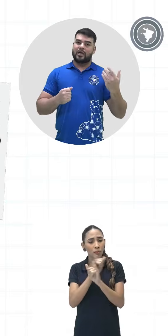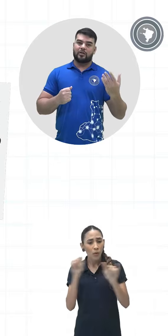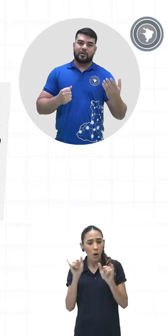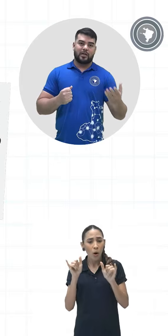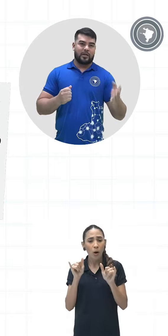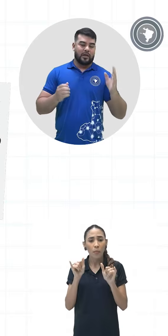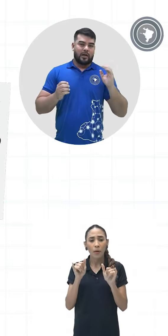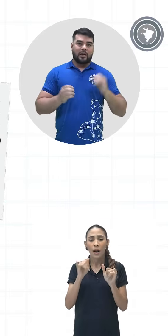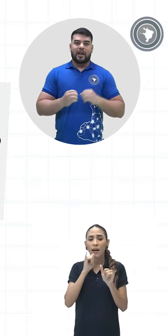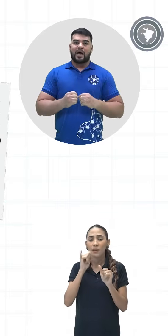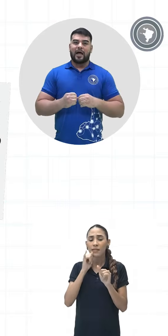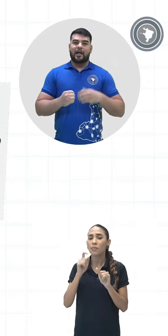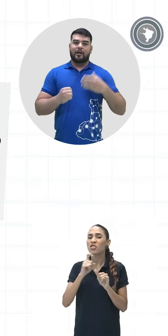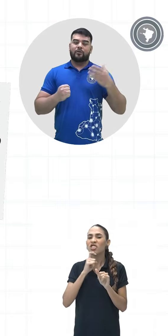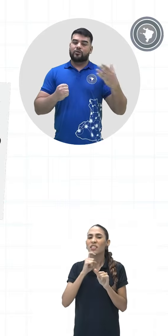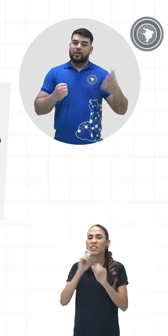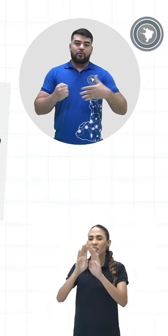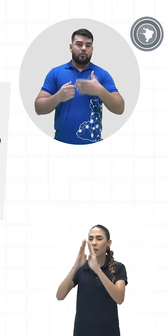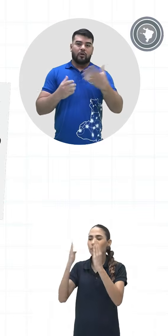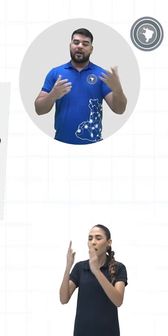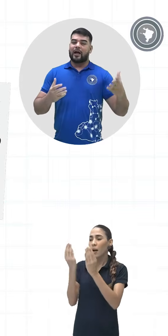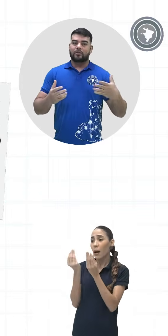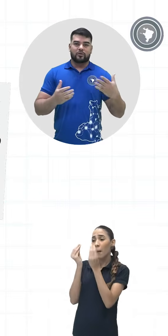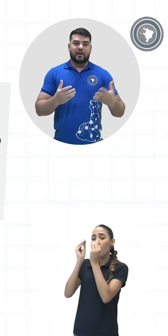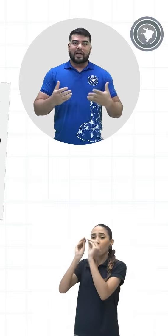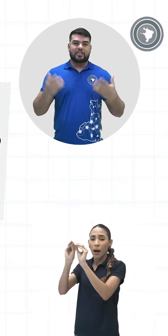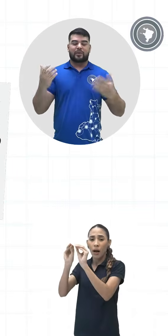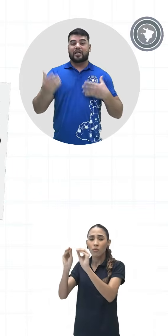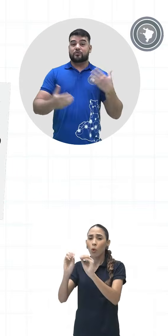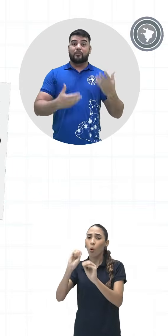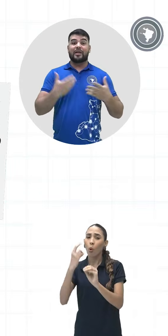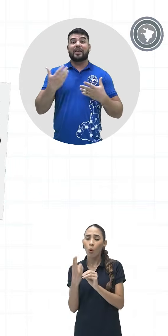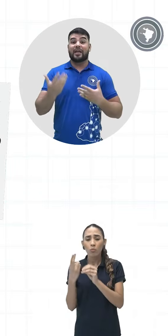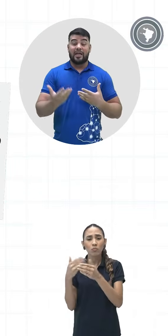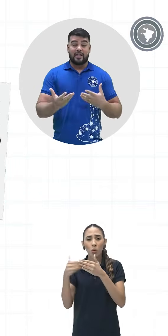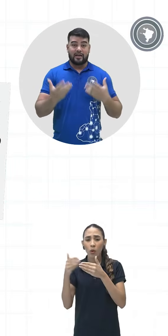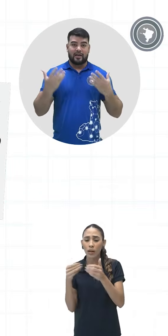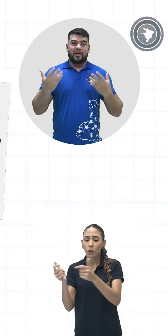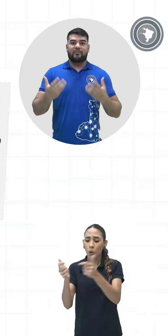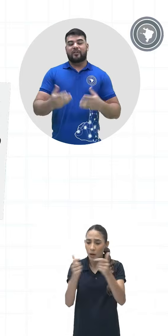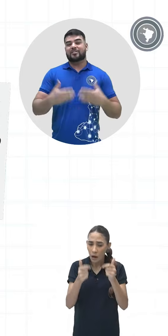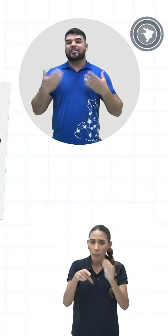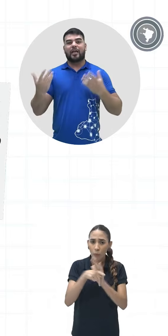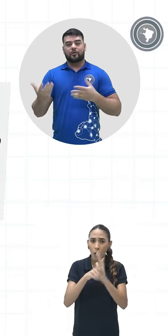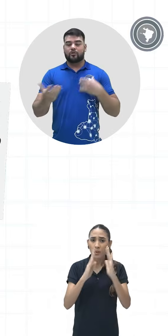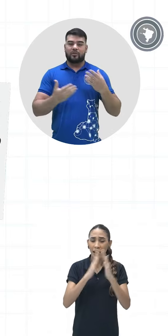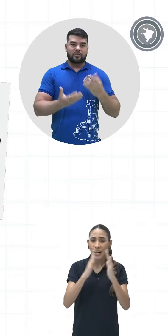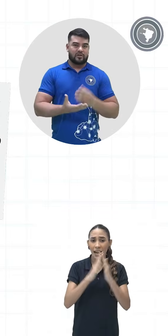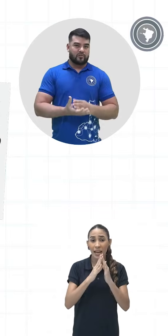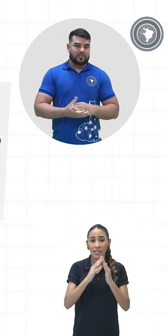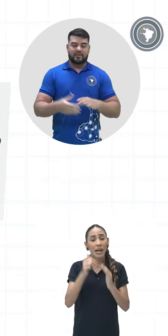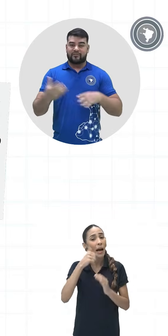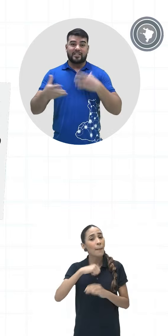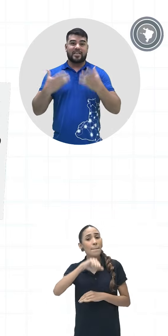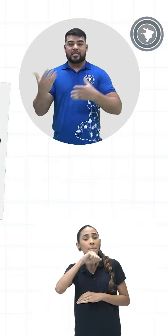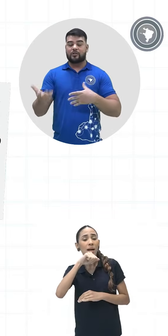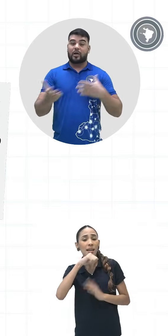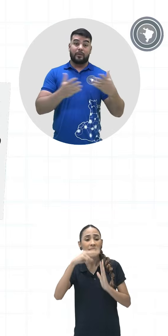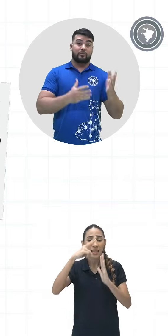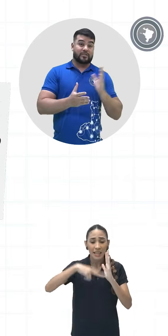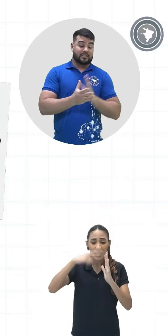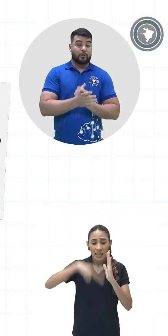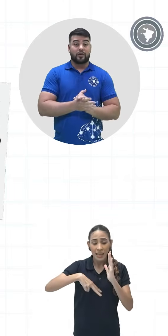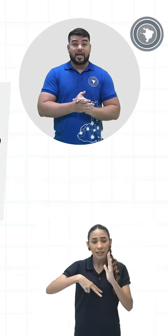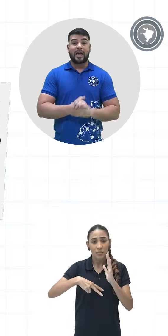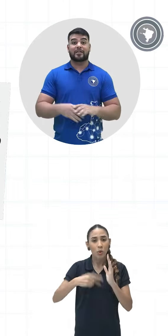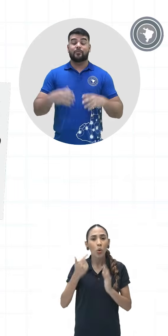você deixa ali, lá em algum local da sua casa, para que a sua mãe leia e fique ciente do que você foi fazer, se de